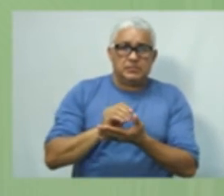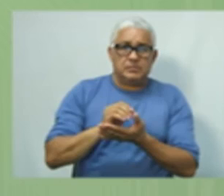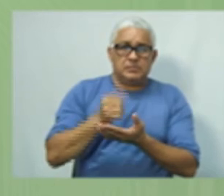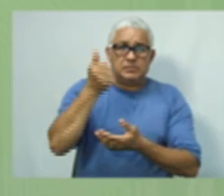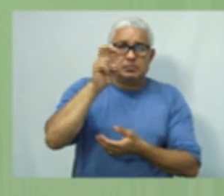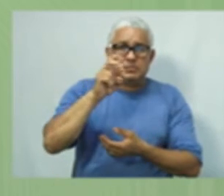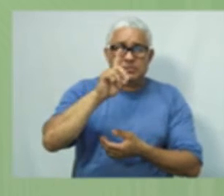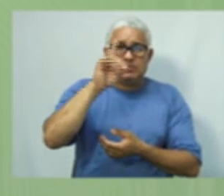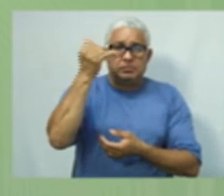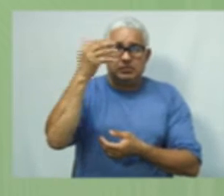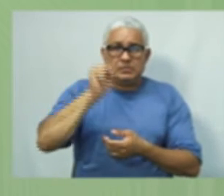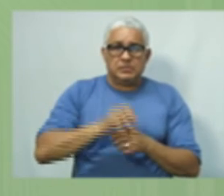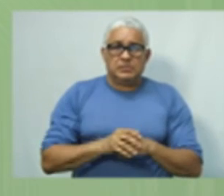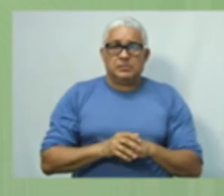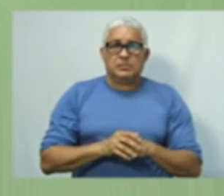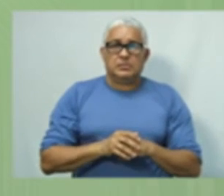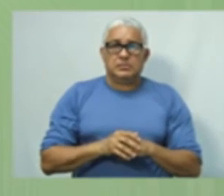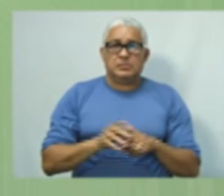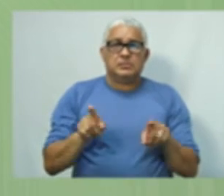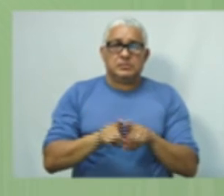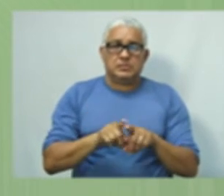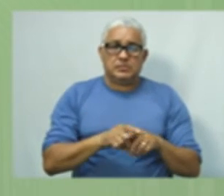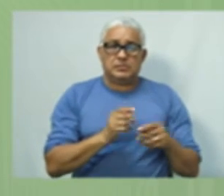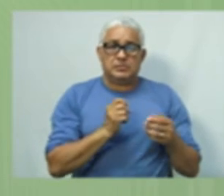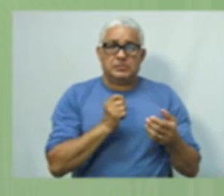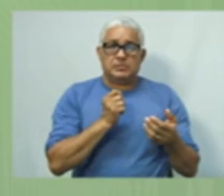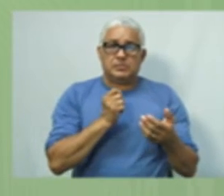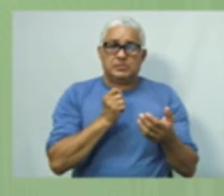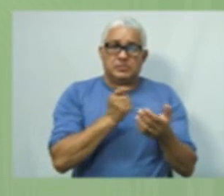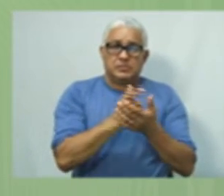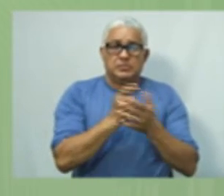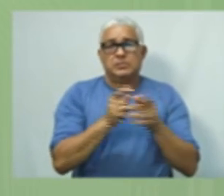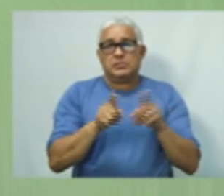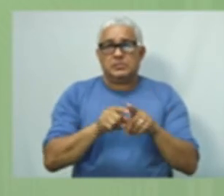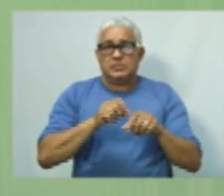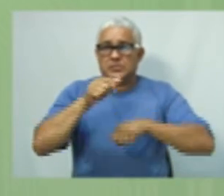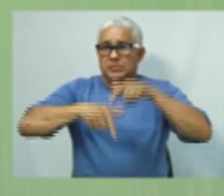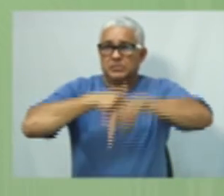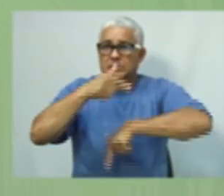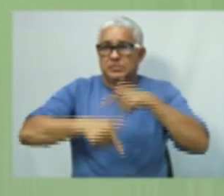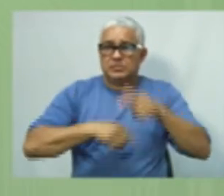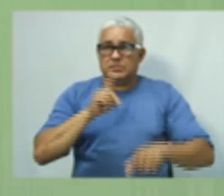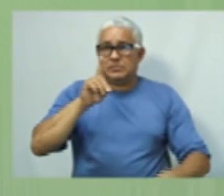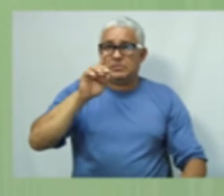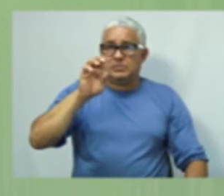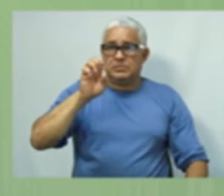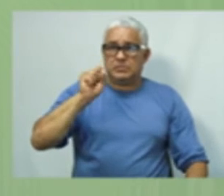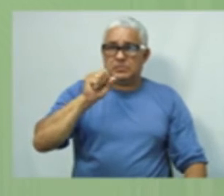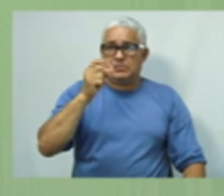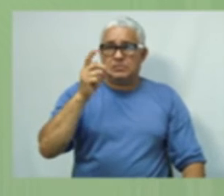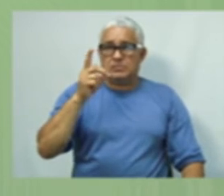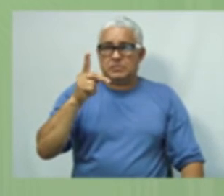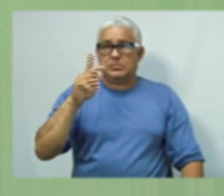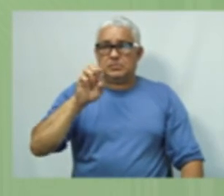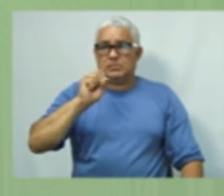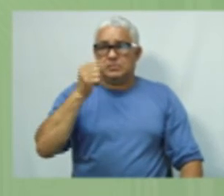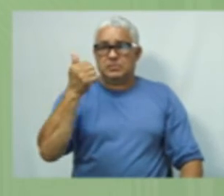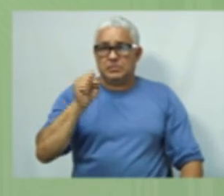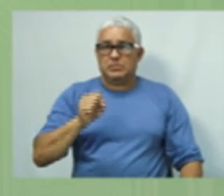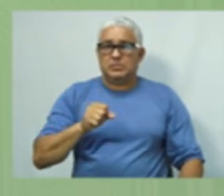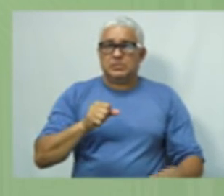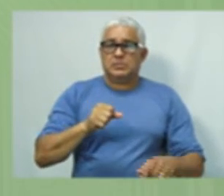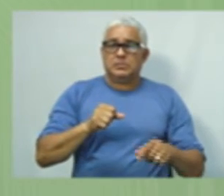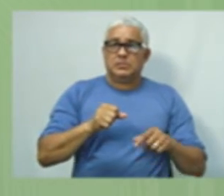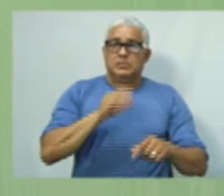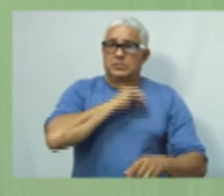dias? Qual é o meu desembolso com compras e serviços? Despesas com o pessoal. Aí fala, professora, mas